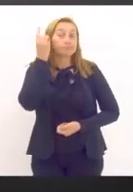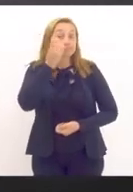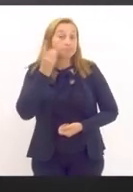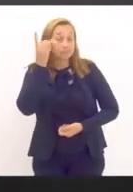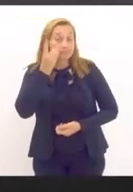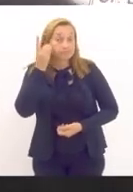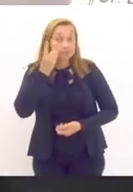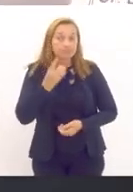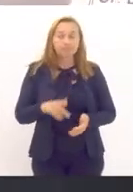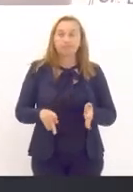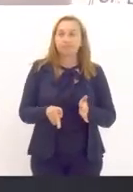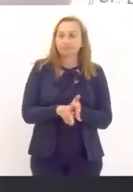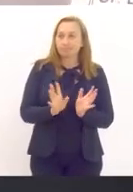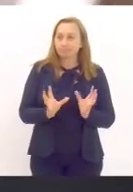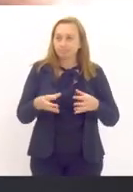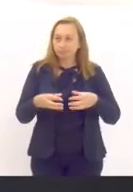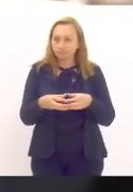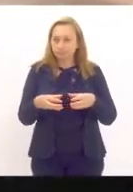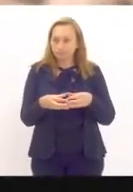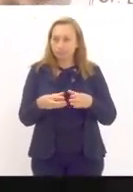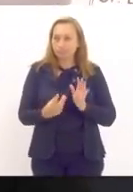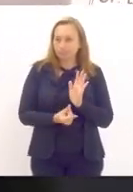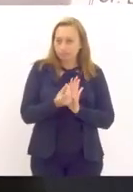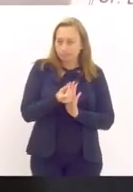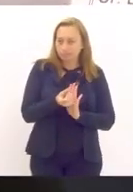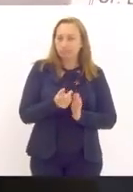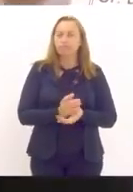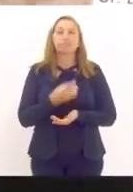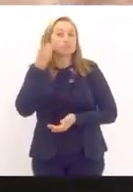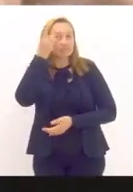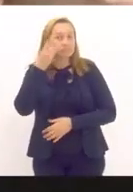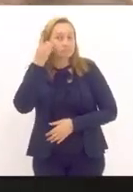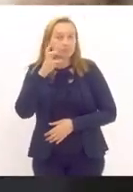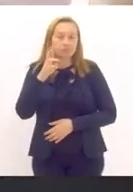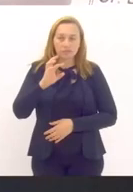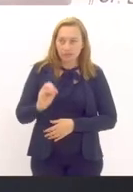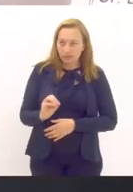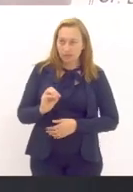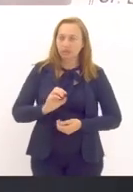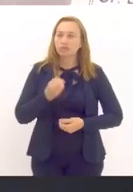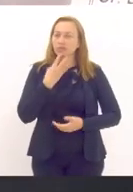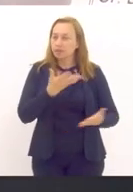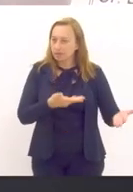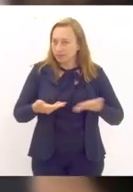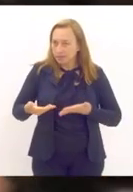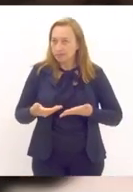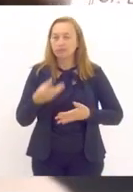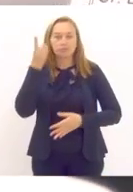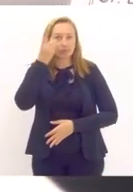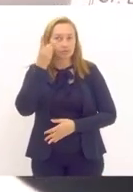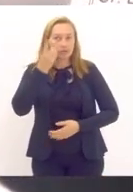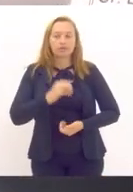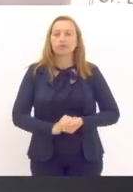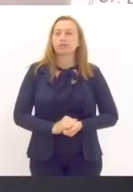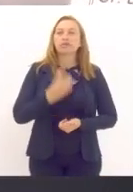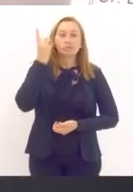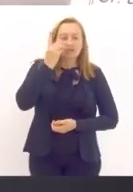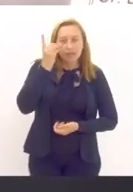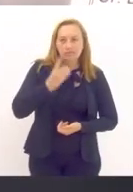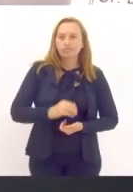deputados, membros aqui da comissão, deputado Renato Miranda, bem-vindo, deputado,